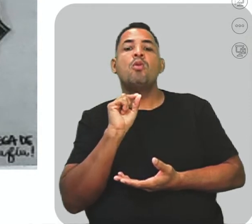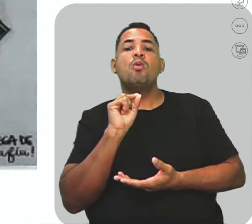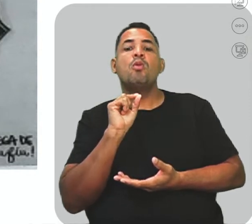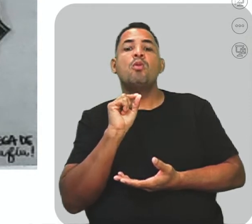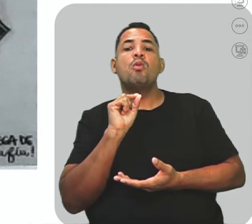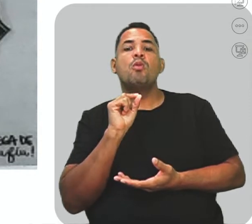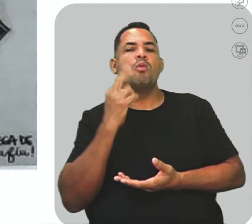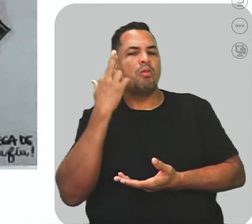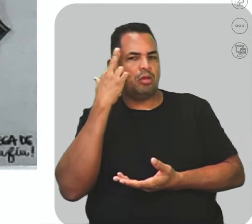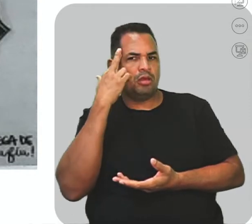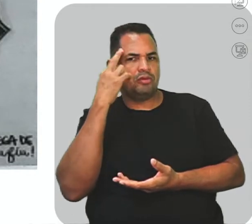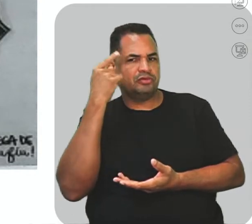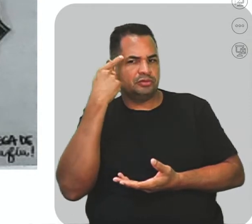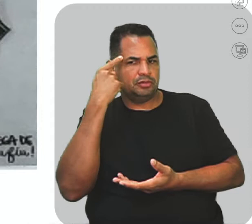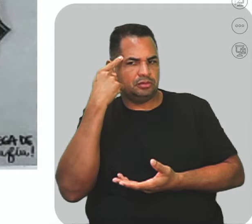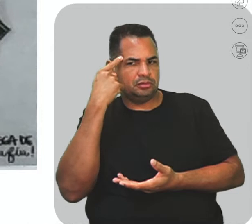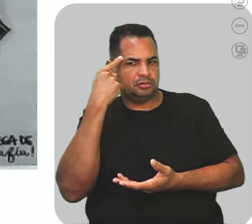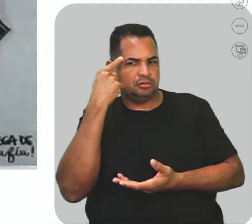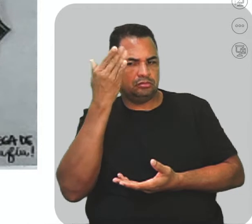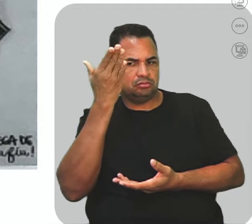sua reflexão?